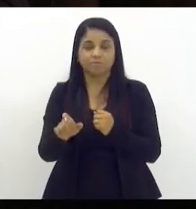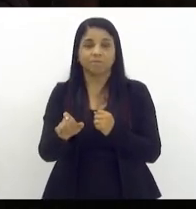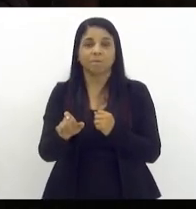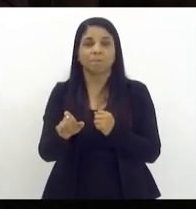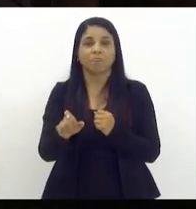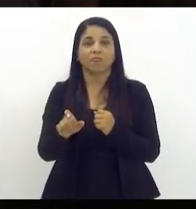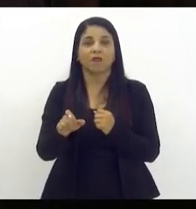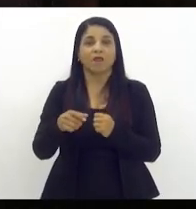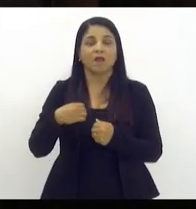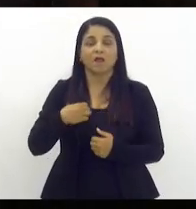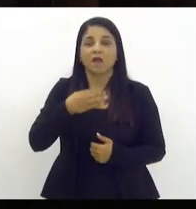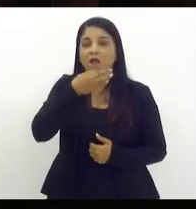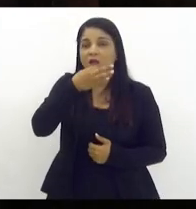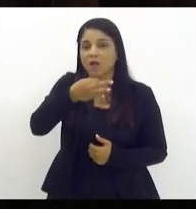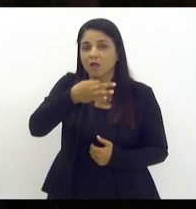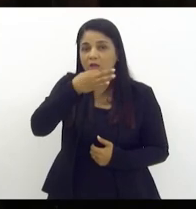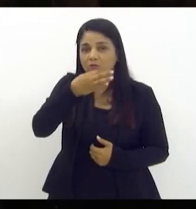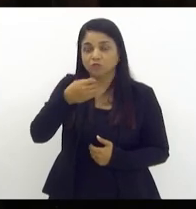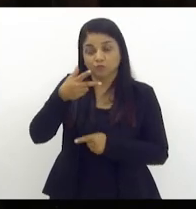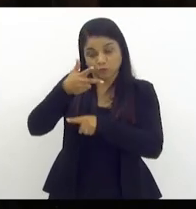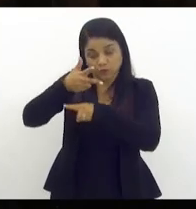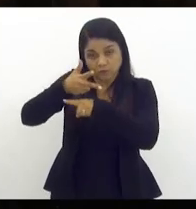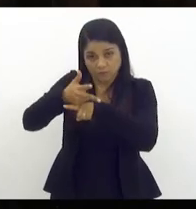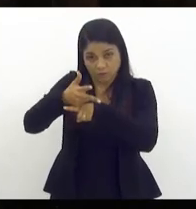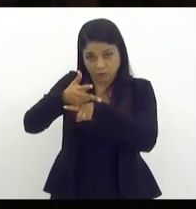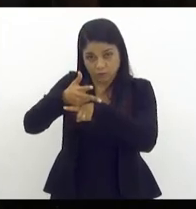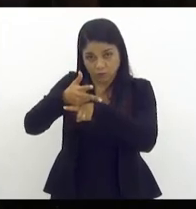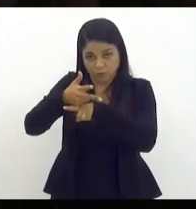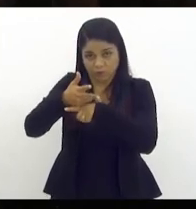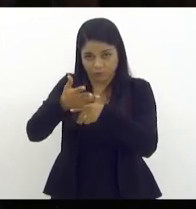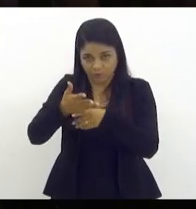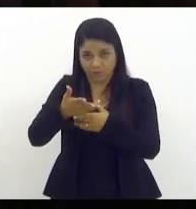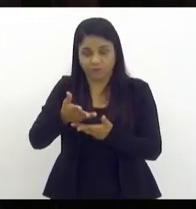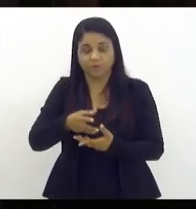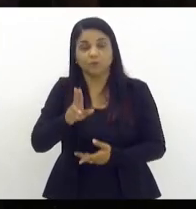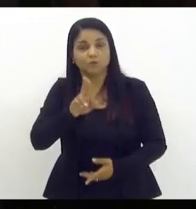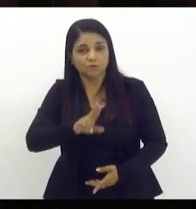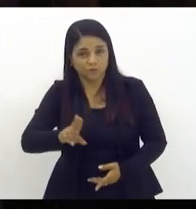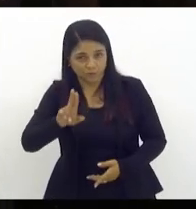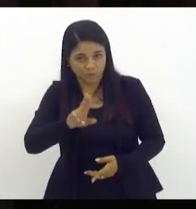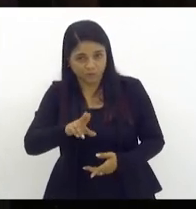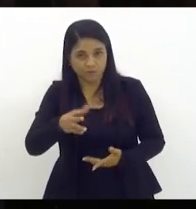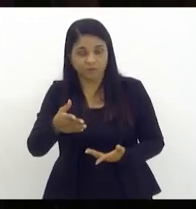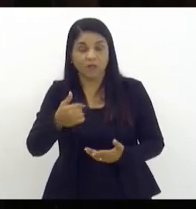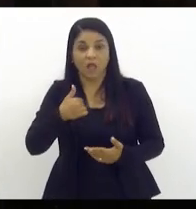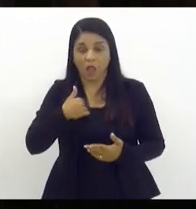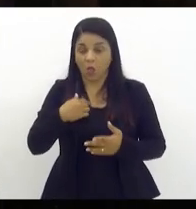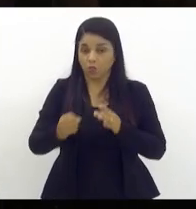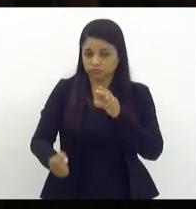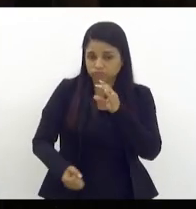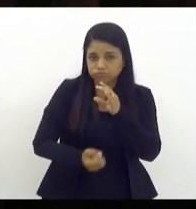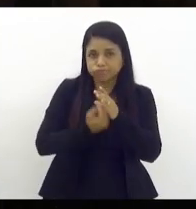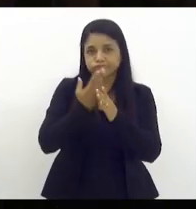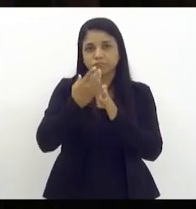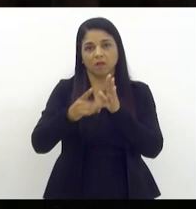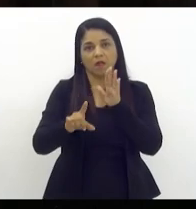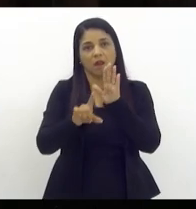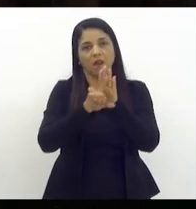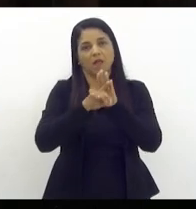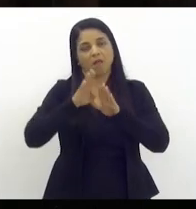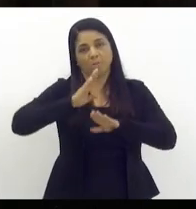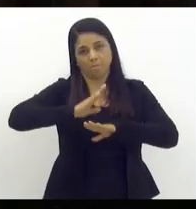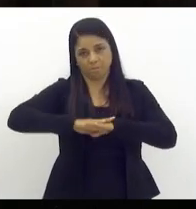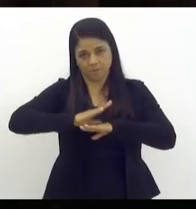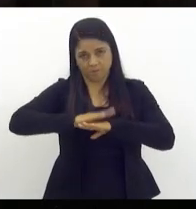de áudio e vídeo utilizados. Bem, eu sou autor de uma lei, deputado Marcelo